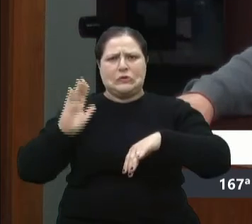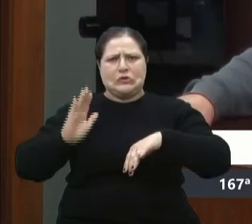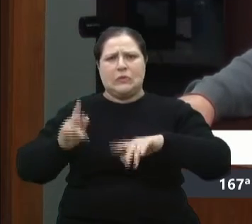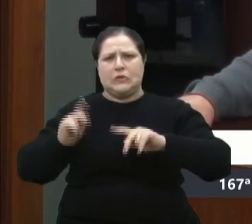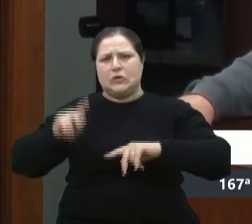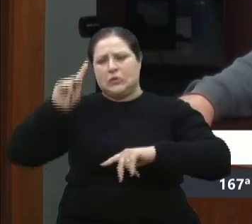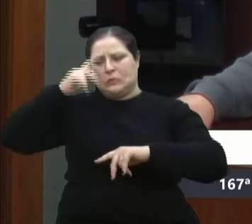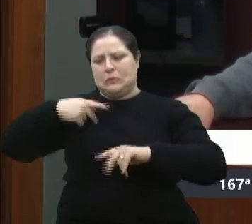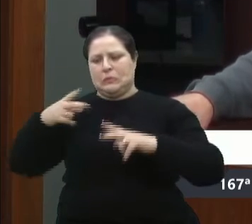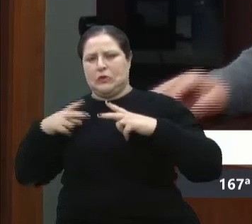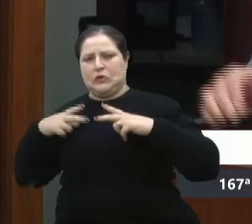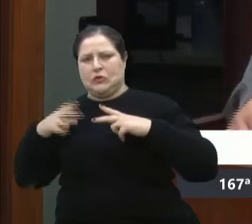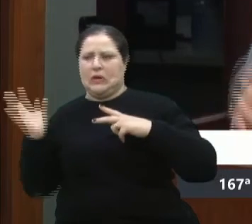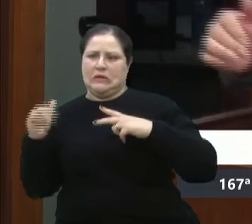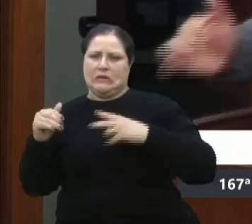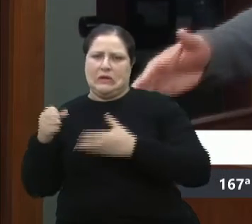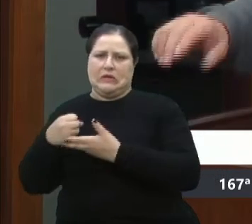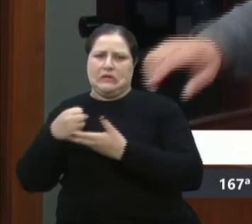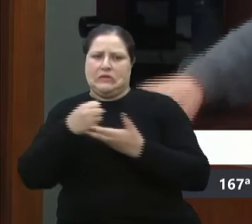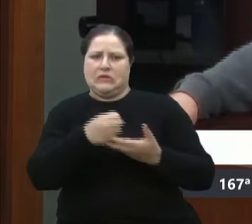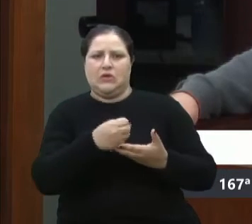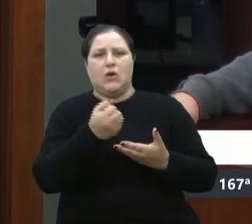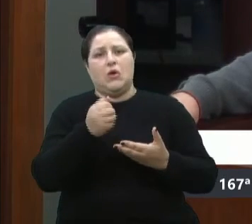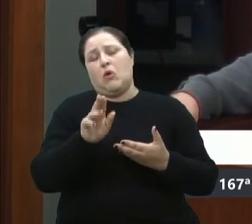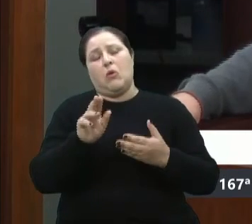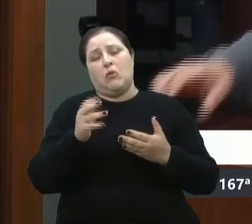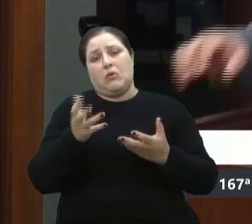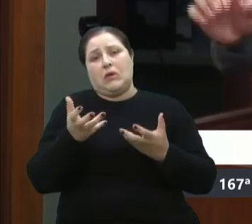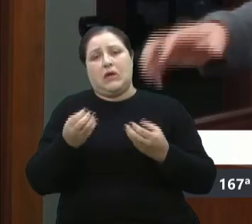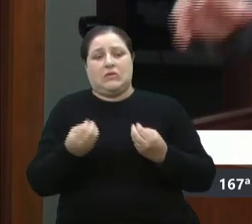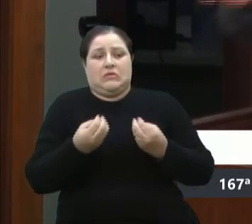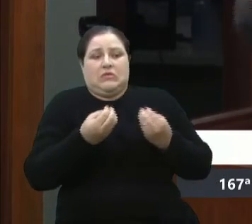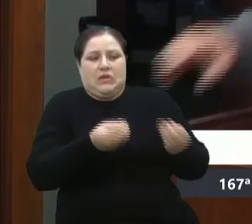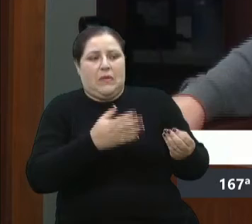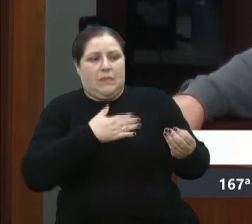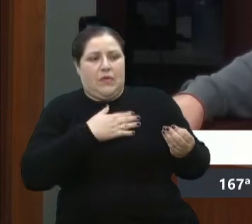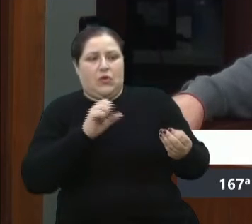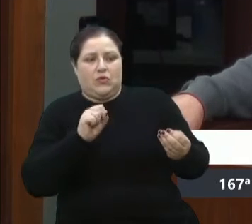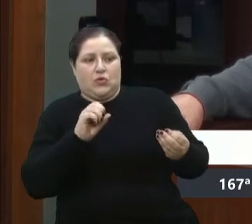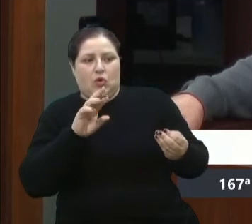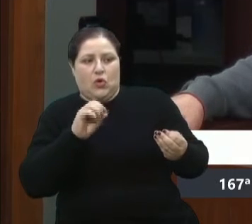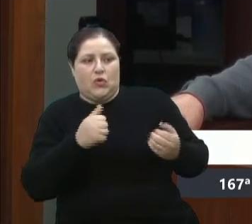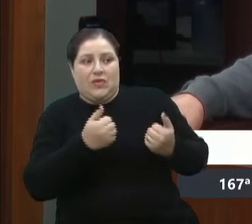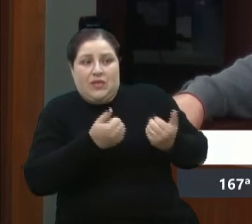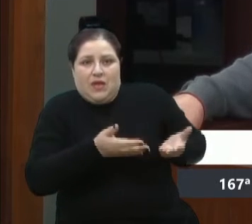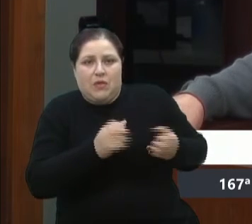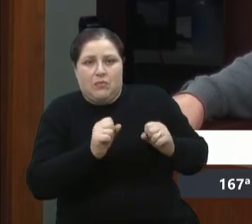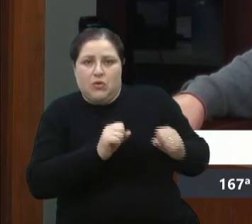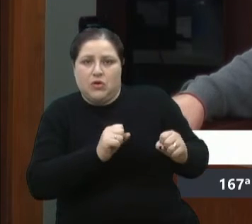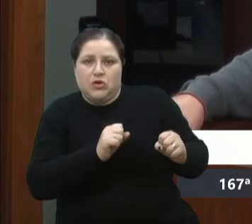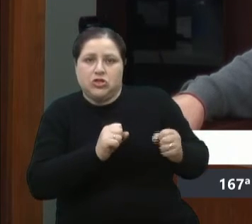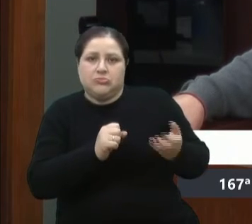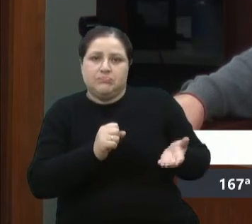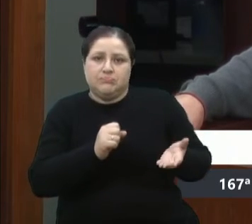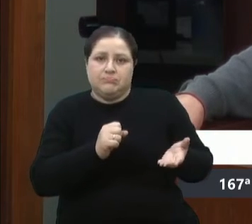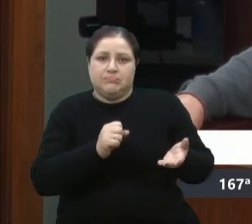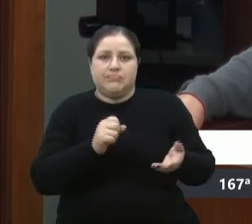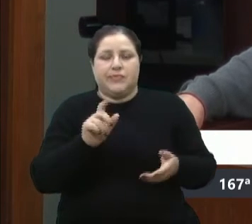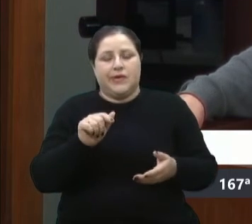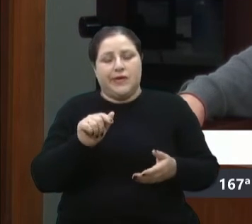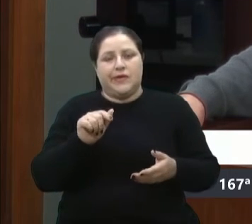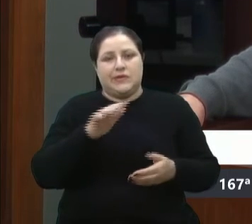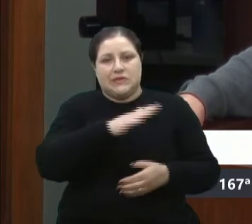soro. Outras querem deixar o soro lá na UBS. Posso deixar o meu soro aí na UBS? Isso fica